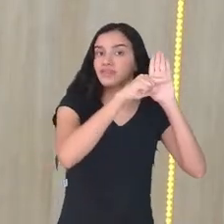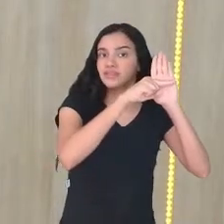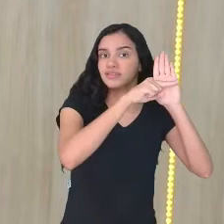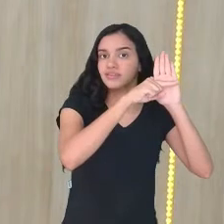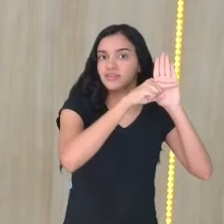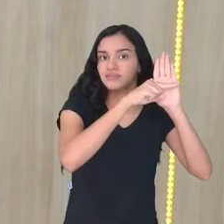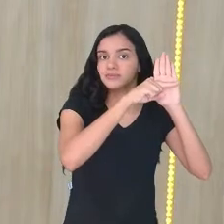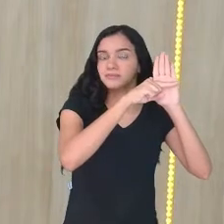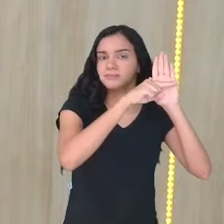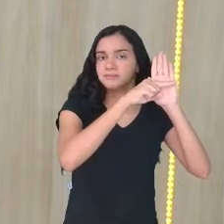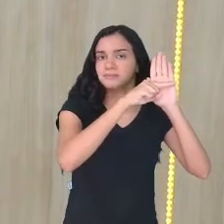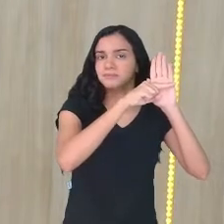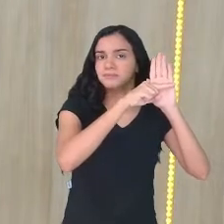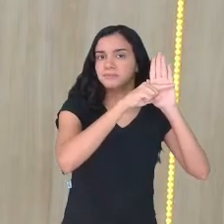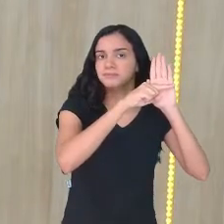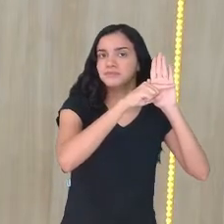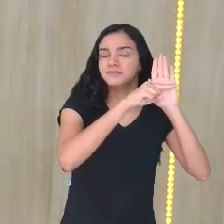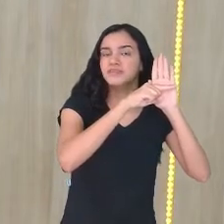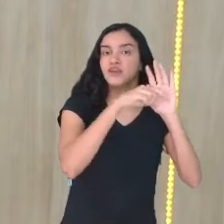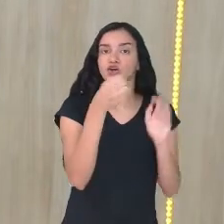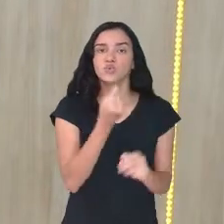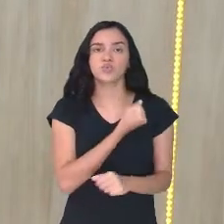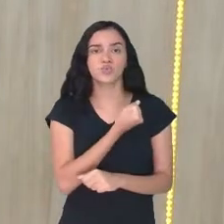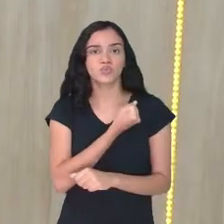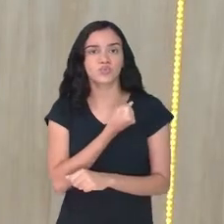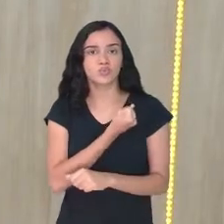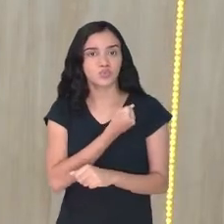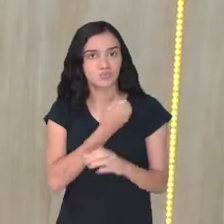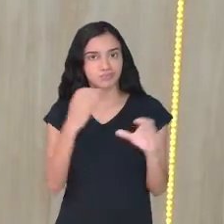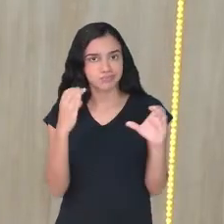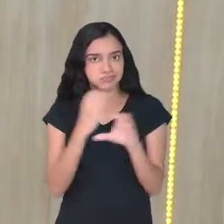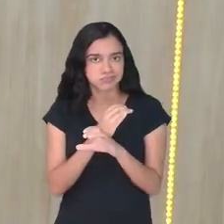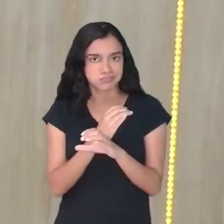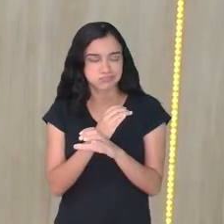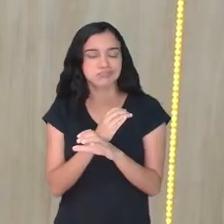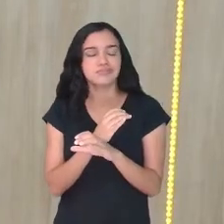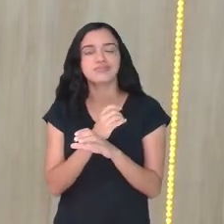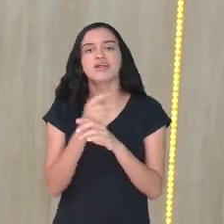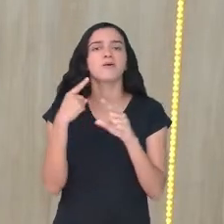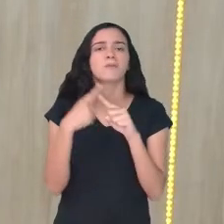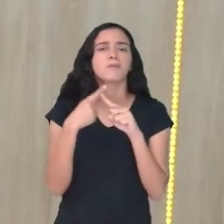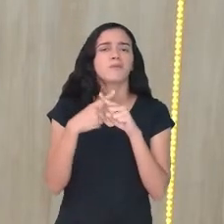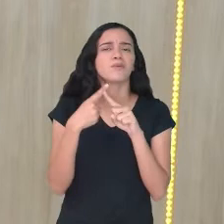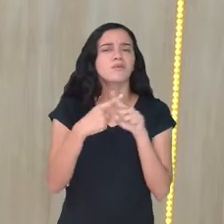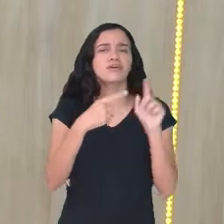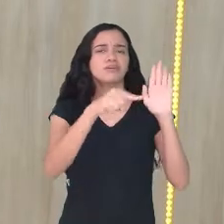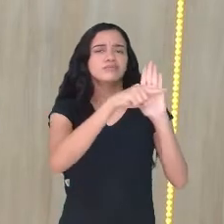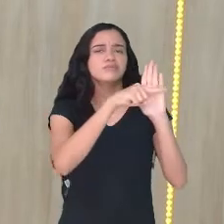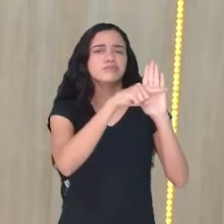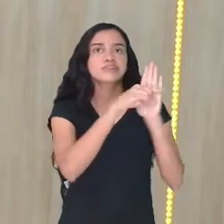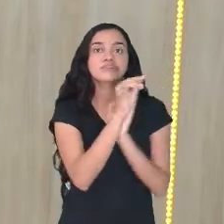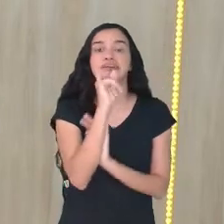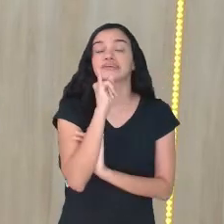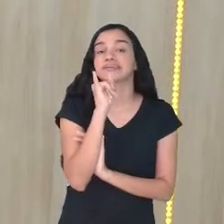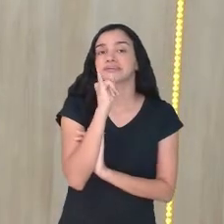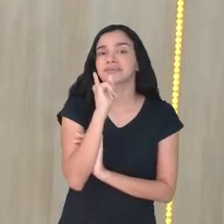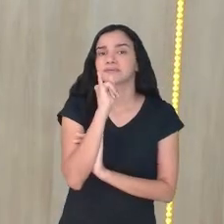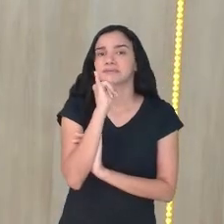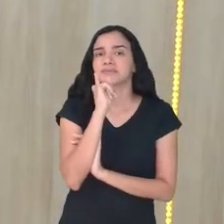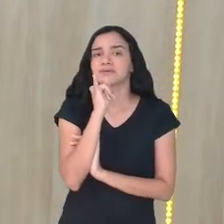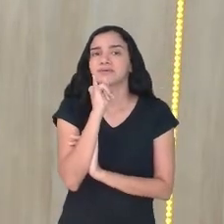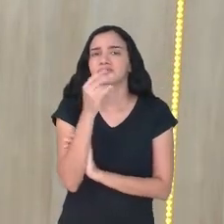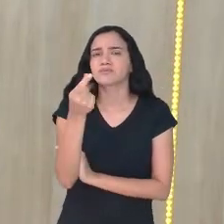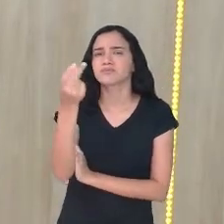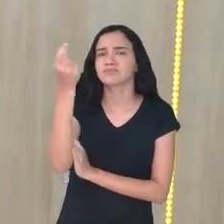negativo, a gente está nos números inteiros. Por que negativo? Vamos supor, há